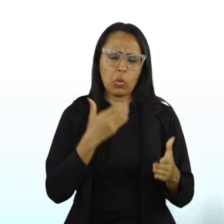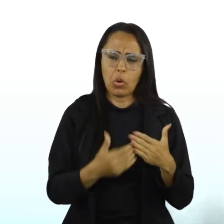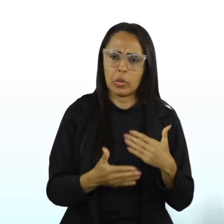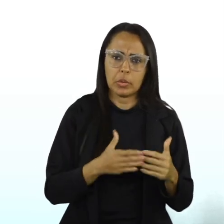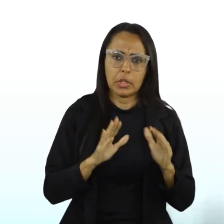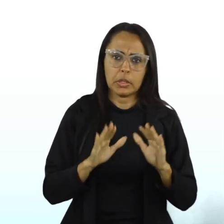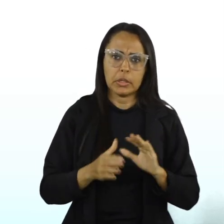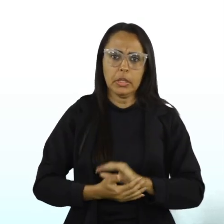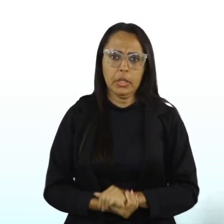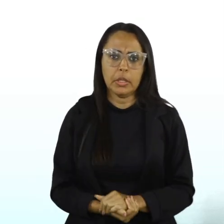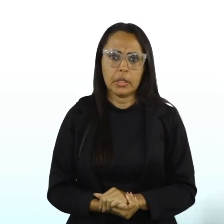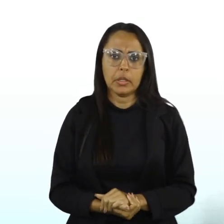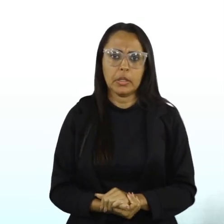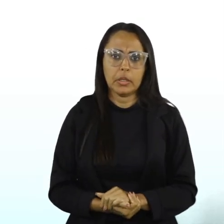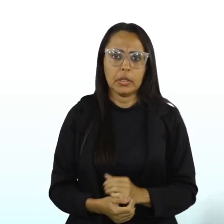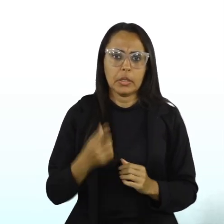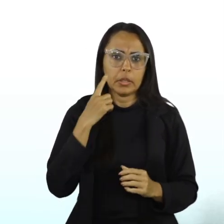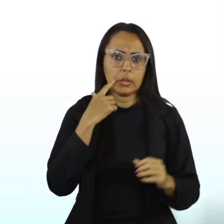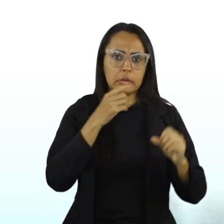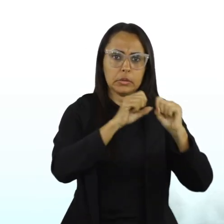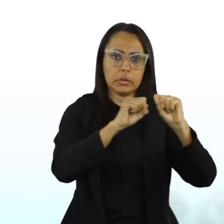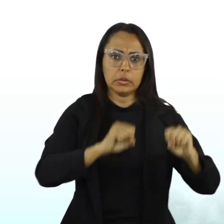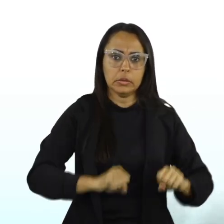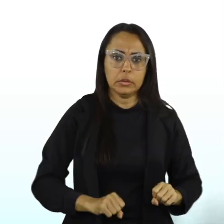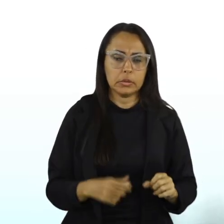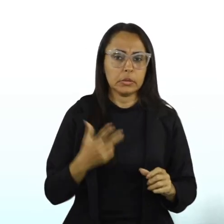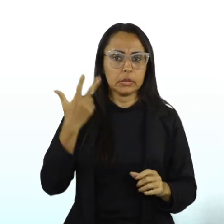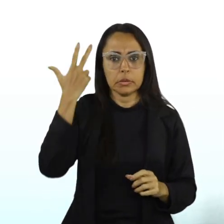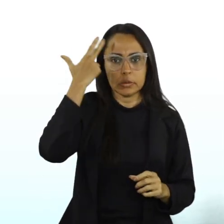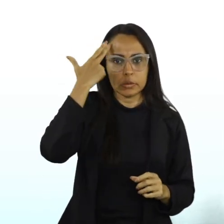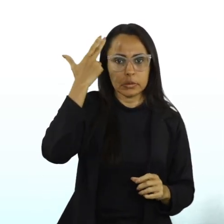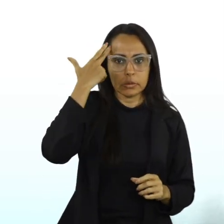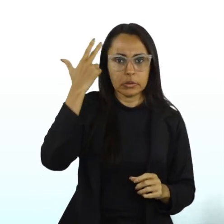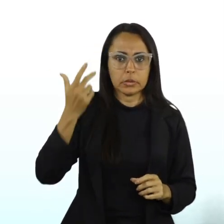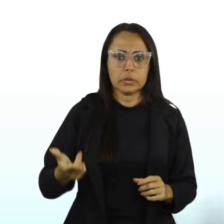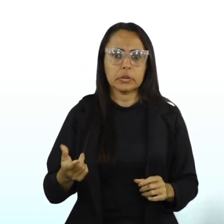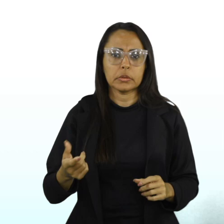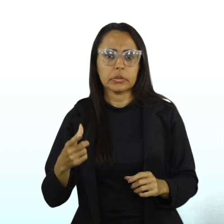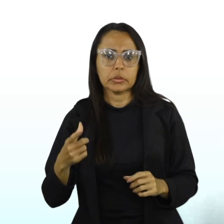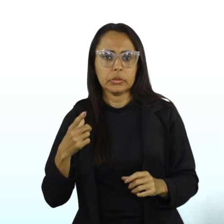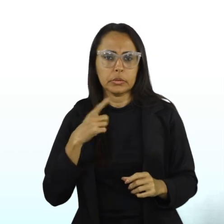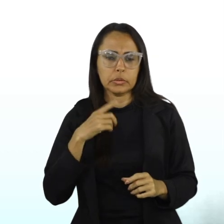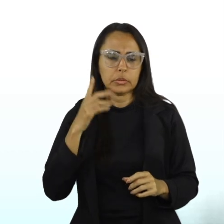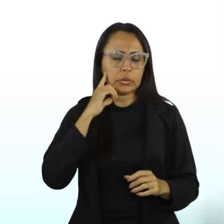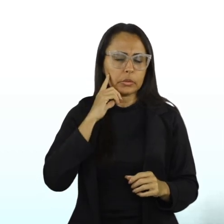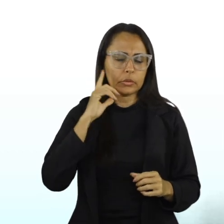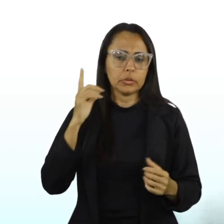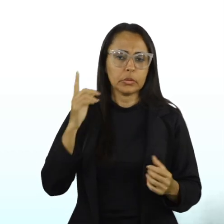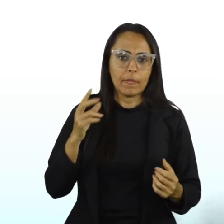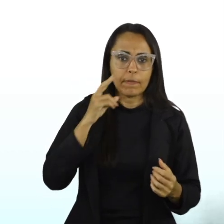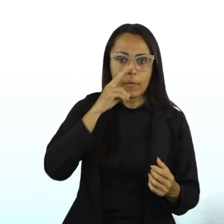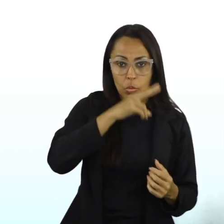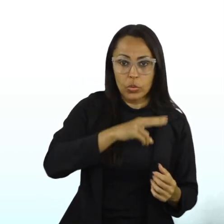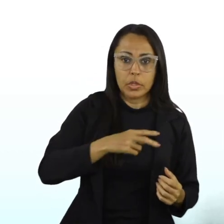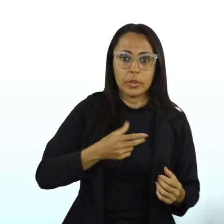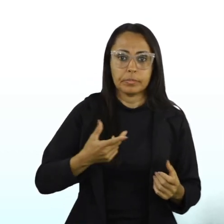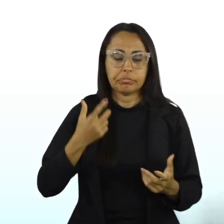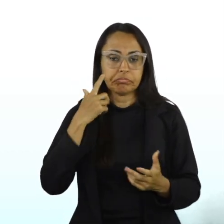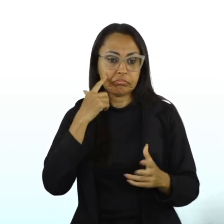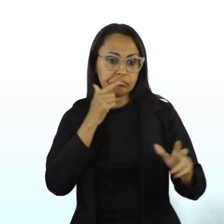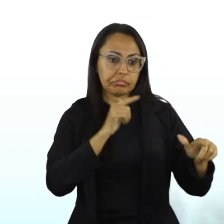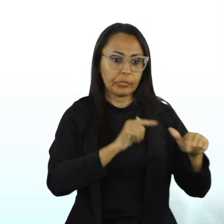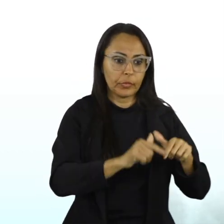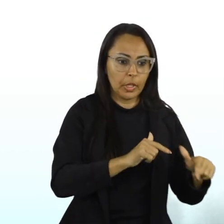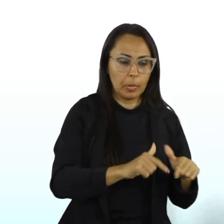qualquer modalidade. Então, no sistema dissipativo, geralmente, ele tem uma força de atrito. E isso faz com que